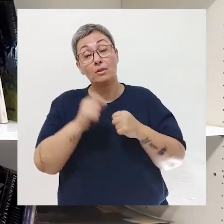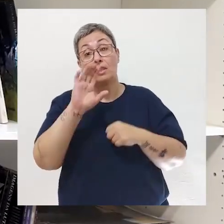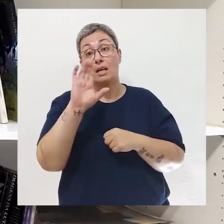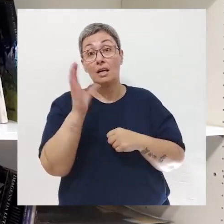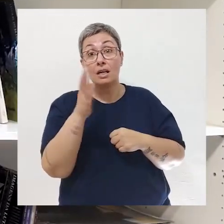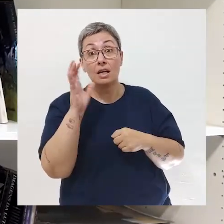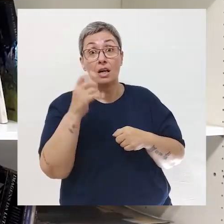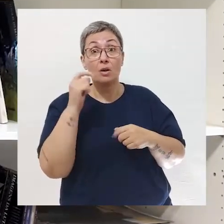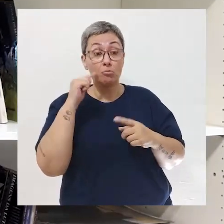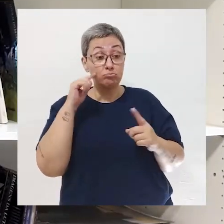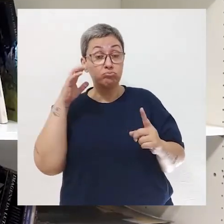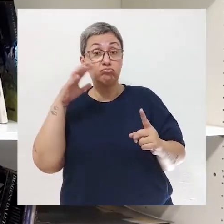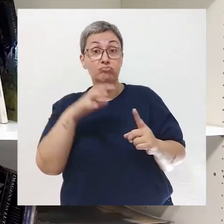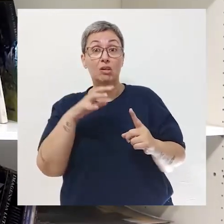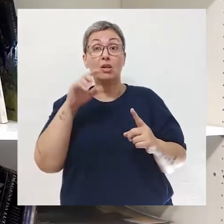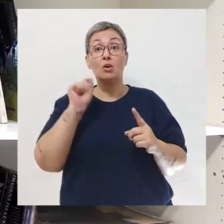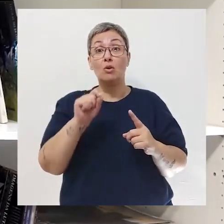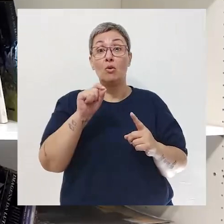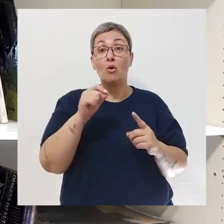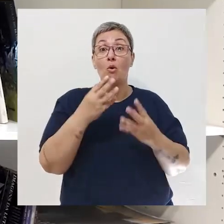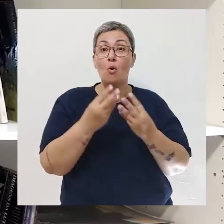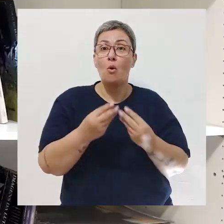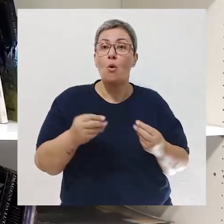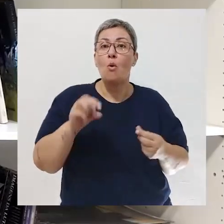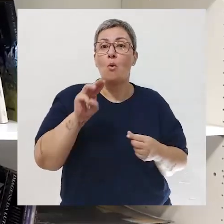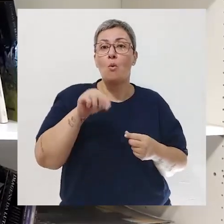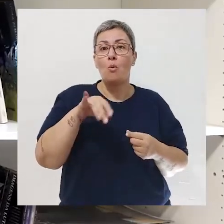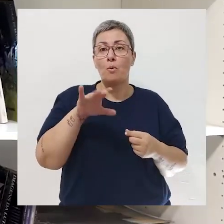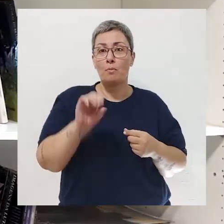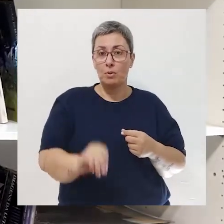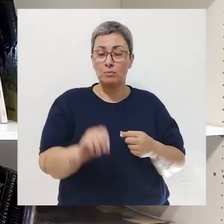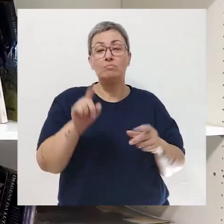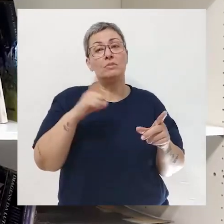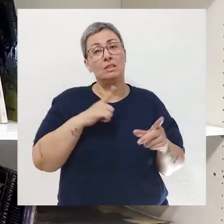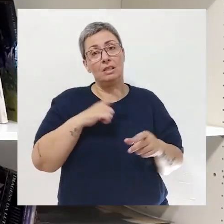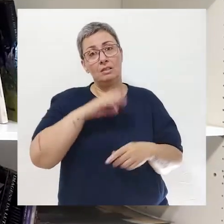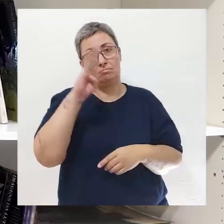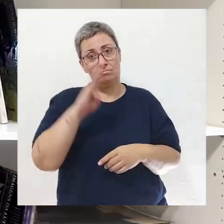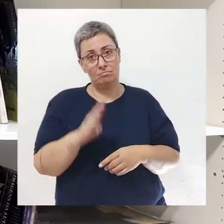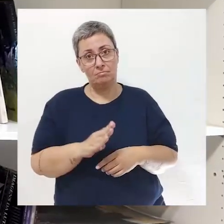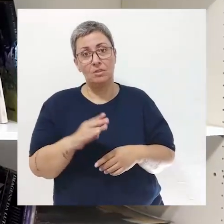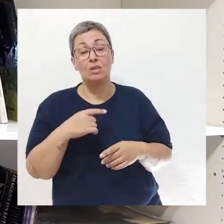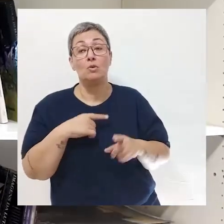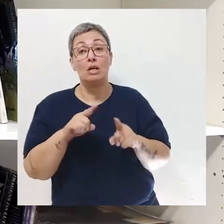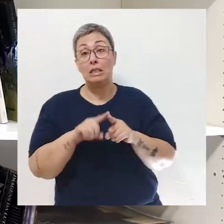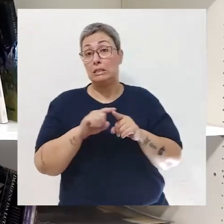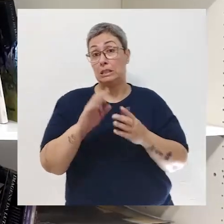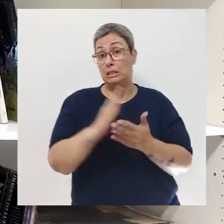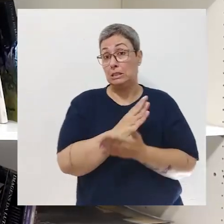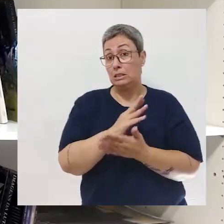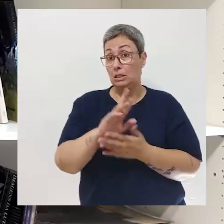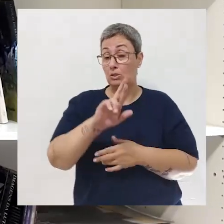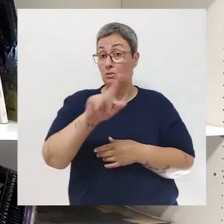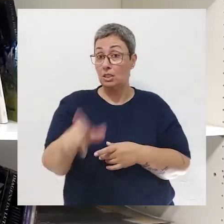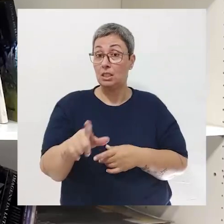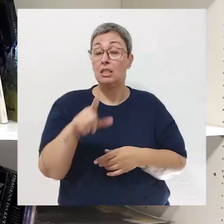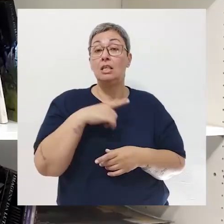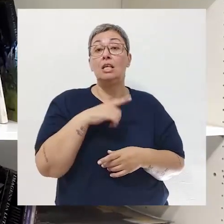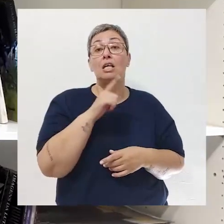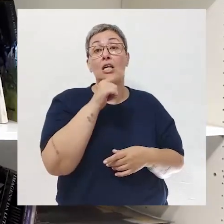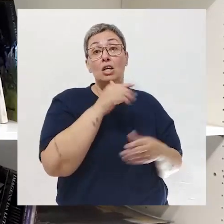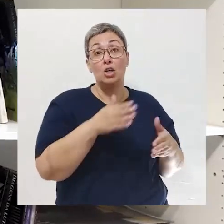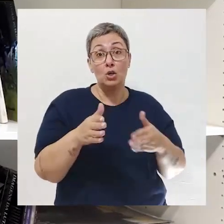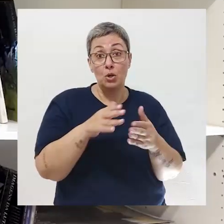clima predominantemente úmido e que prevalece no país, salvo os rios do